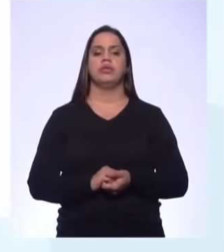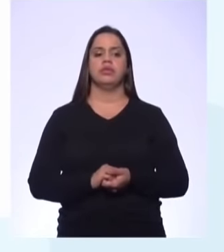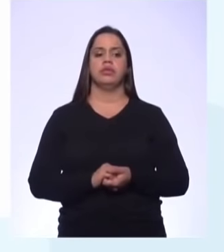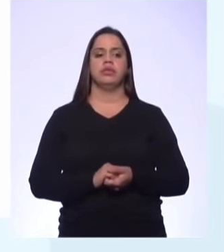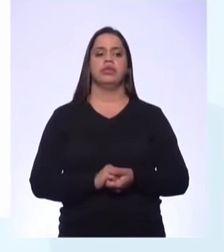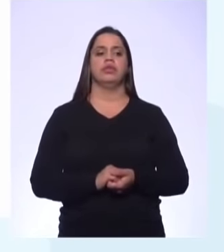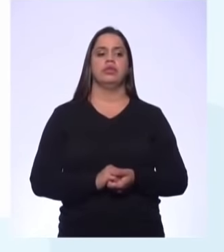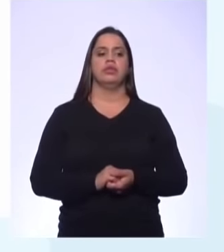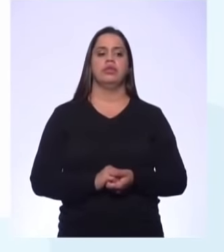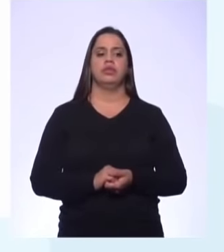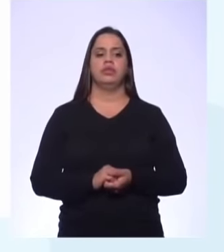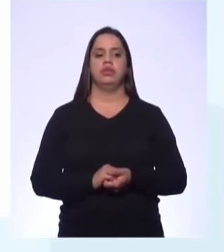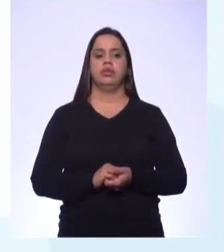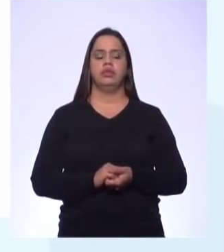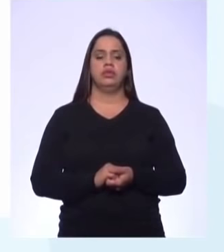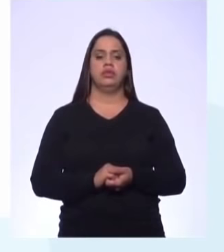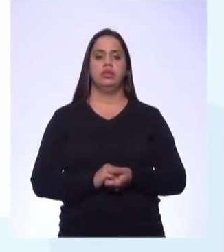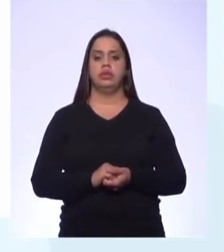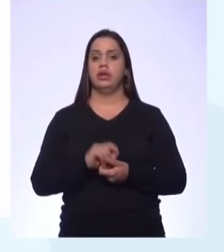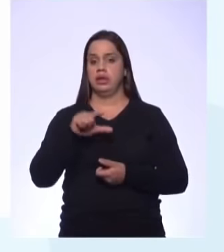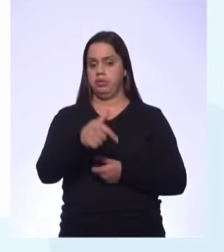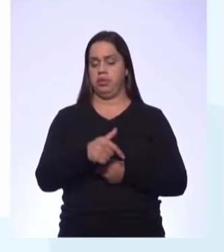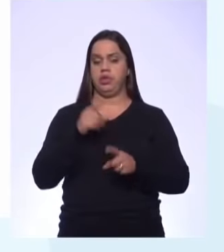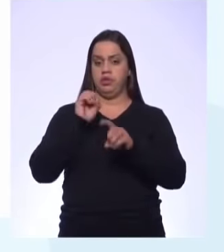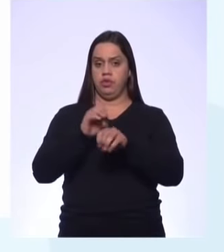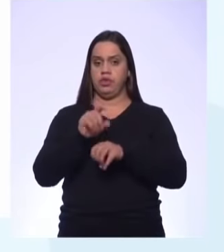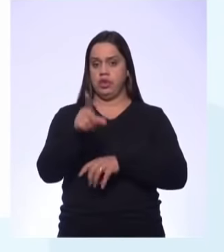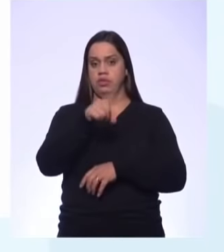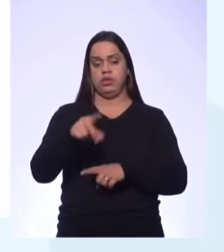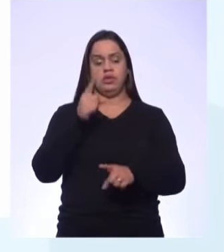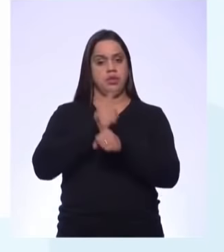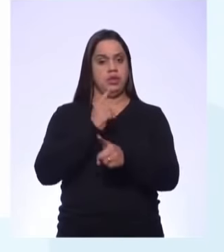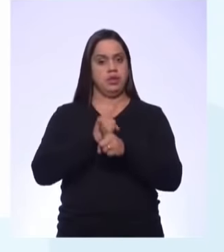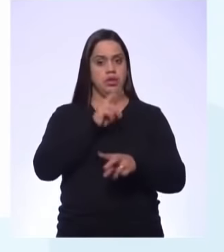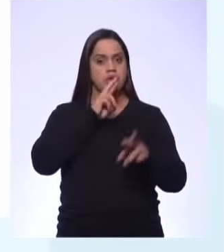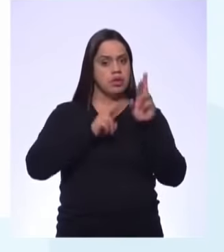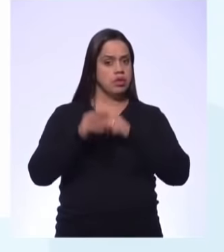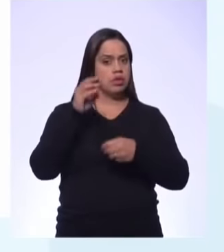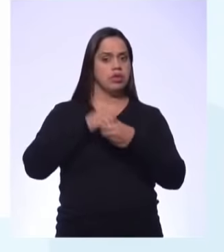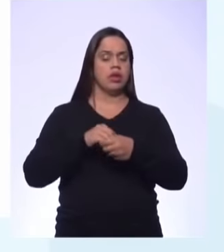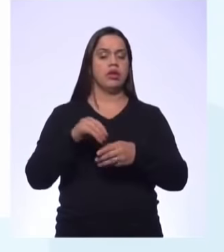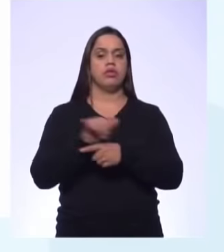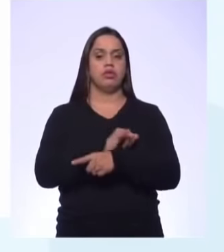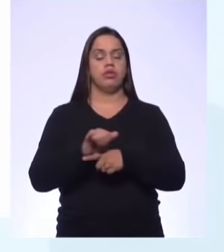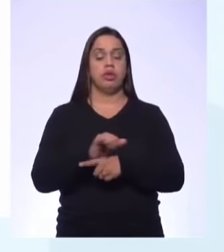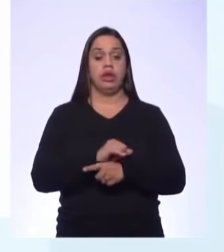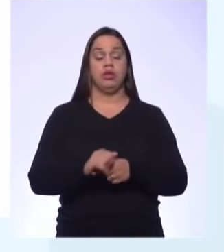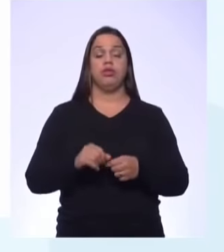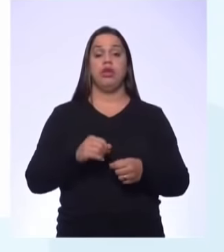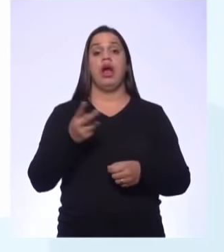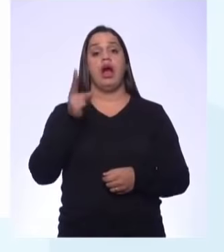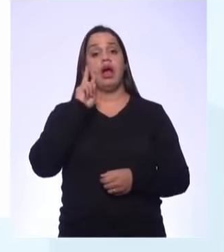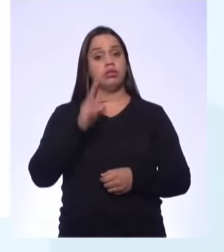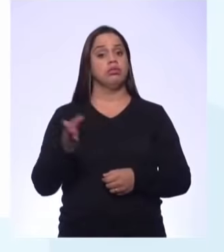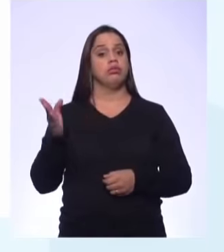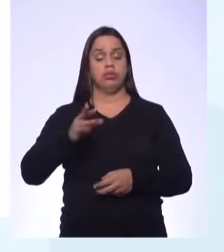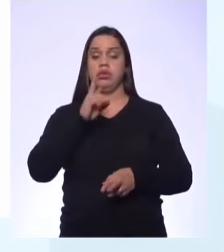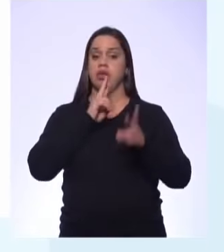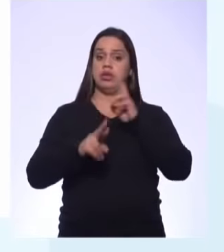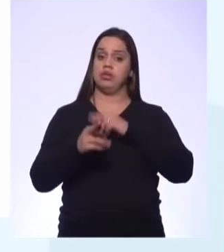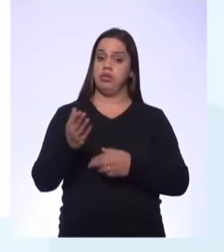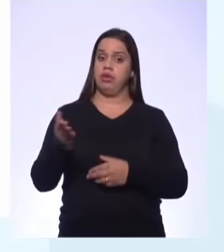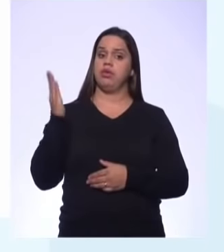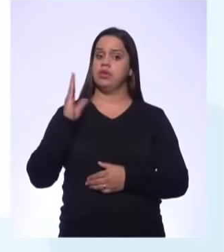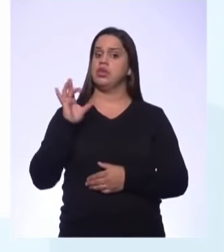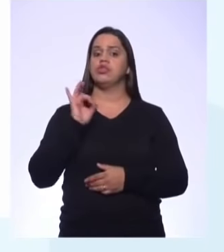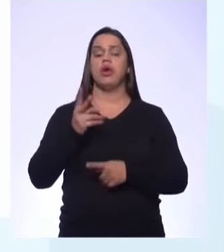organisms. Depois eu vou ensinar essa estratégia para vocês para localizarem resposta no texto. Ali está a resposta de vocês. Era